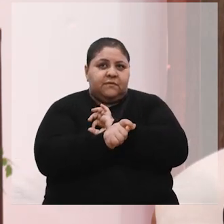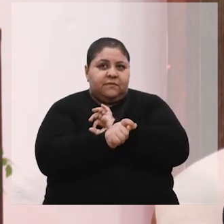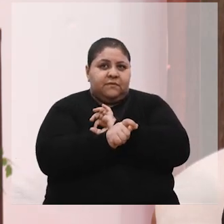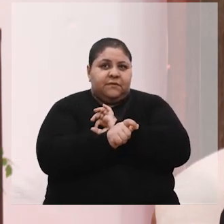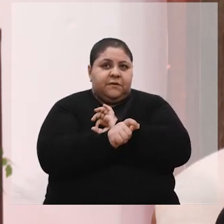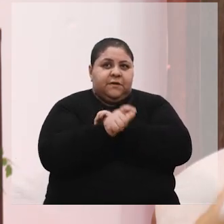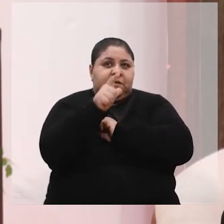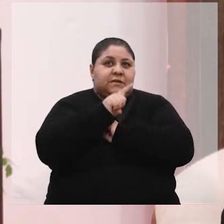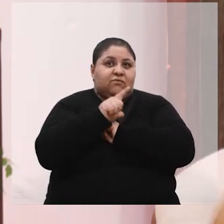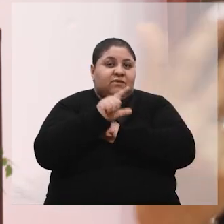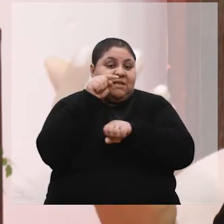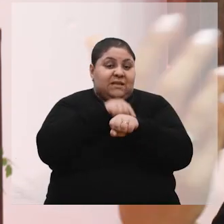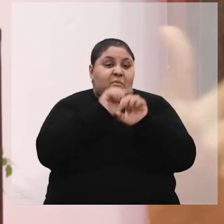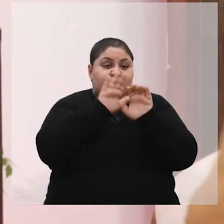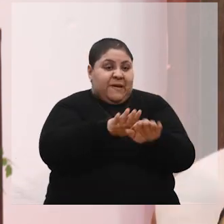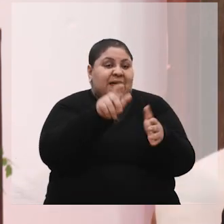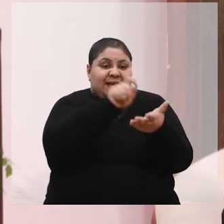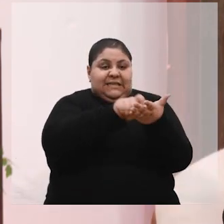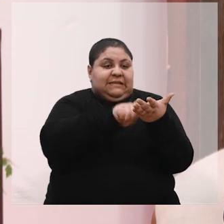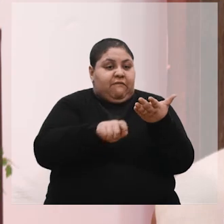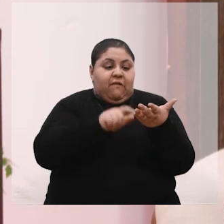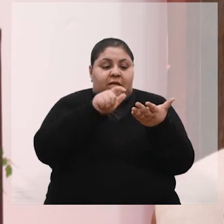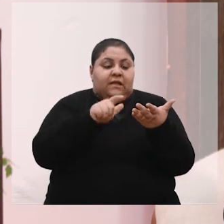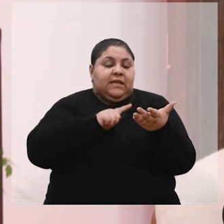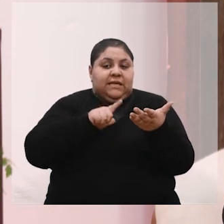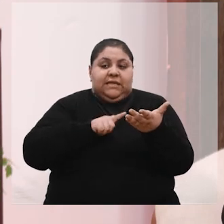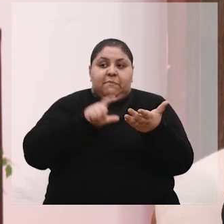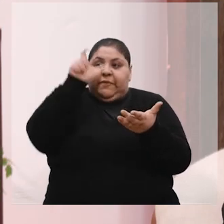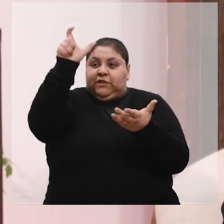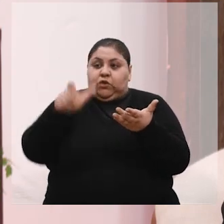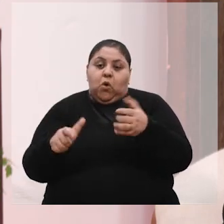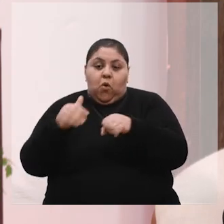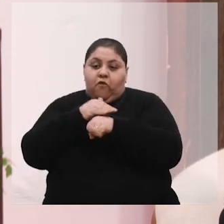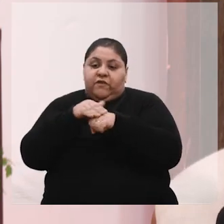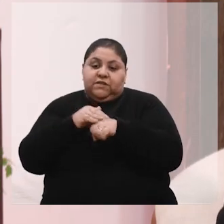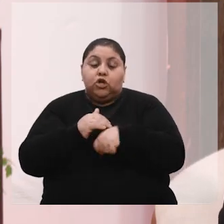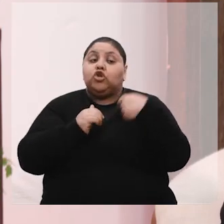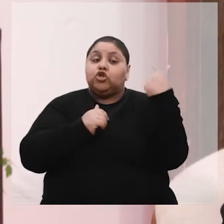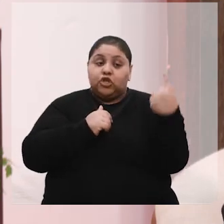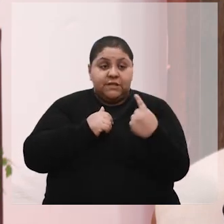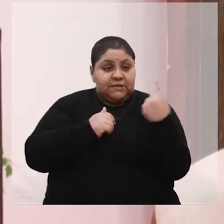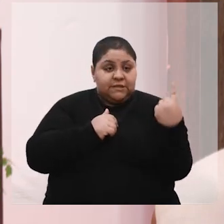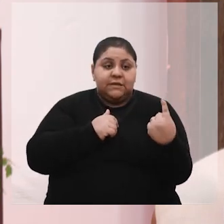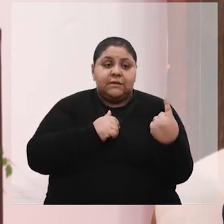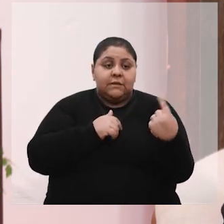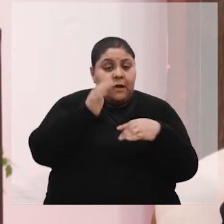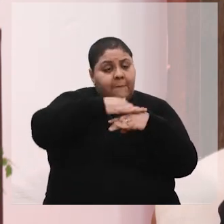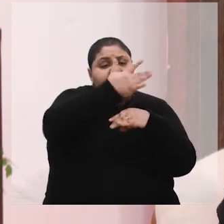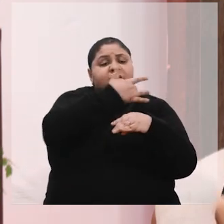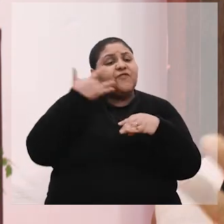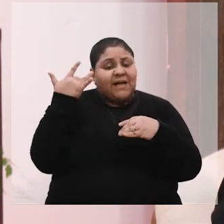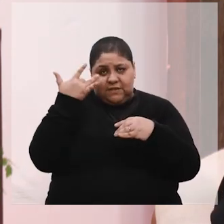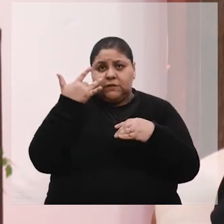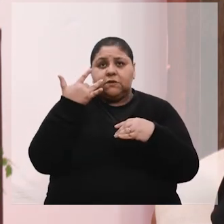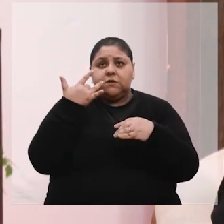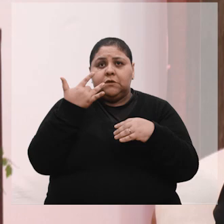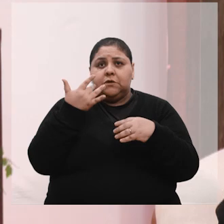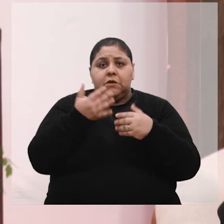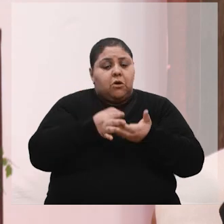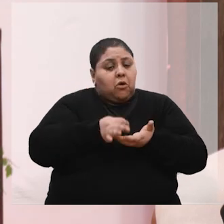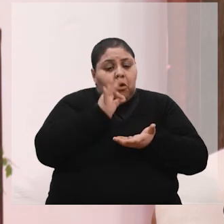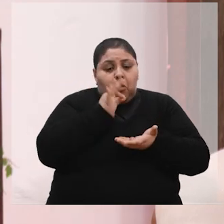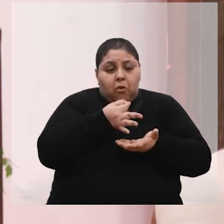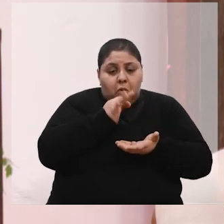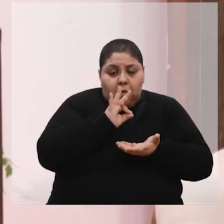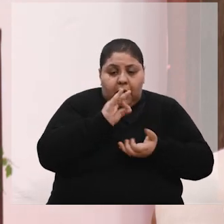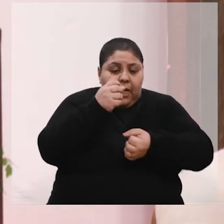né? Porque tem sempre alguém conversando contigo. Quando tu está sozinho, é mais fácil. Em qualquer café, em qualquer